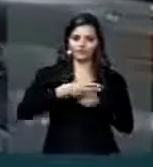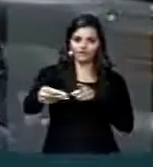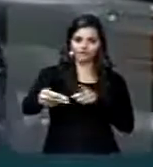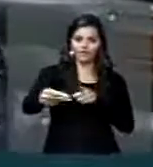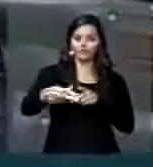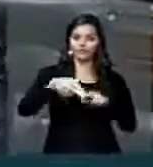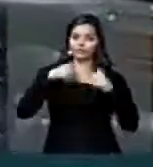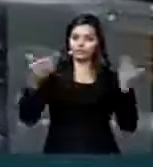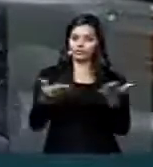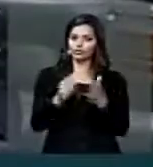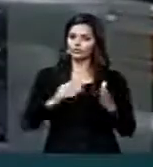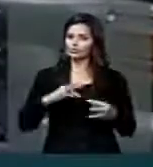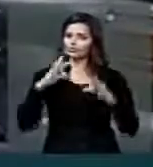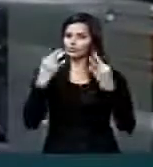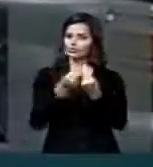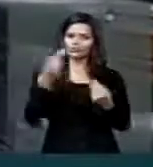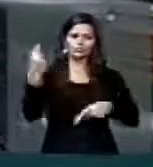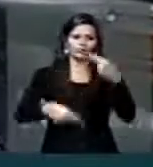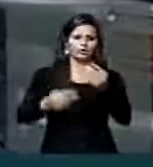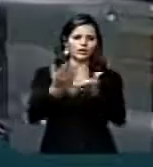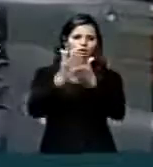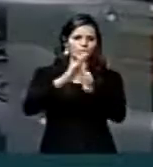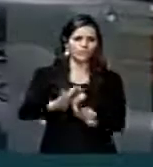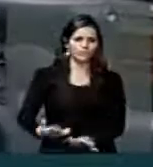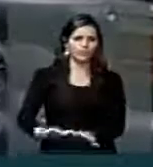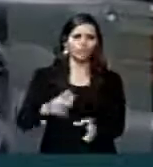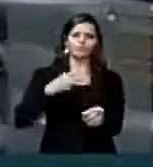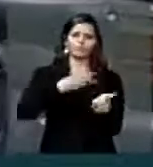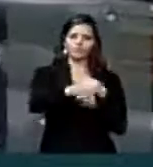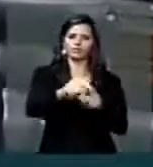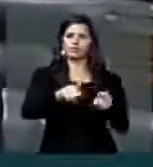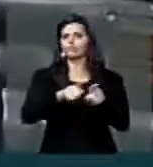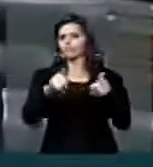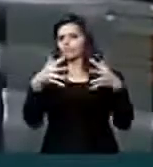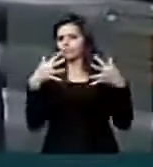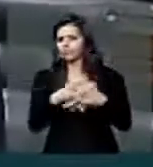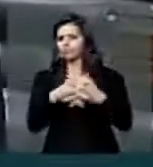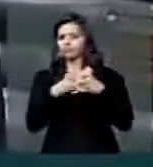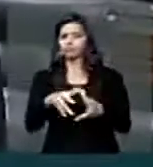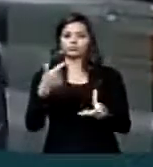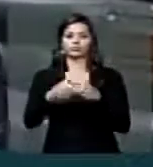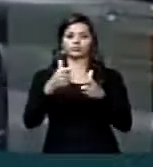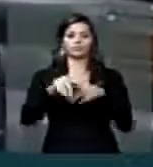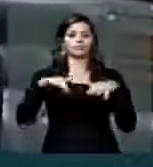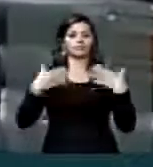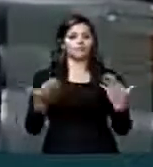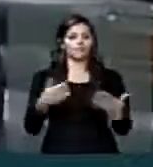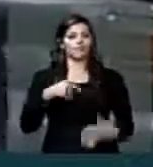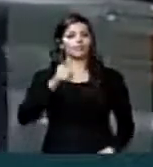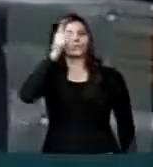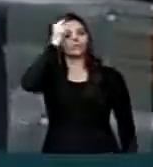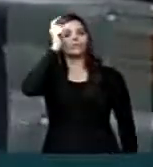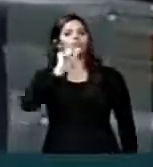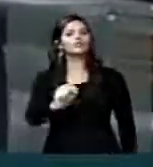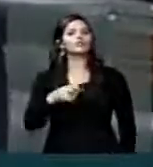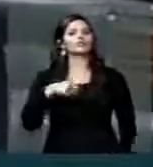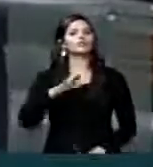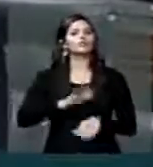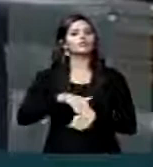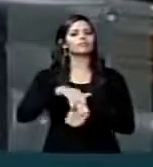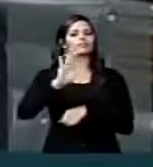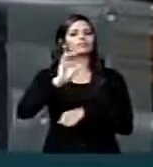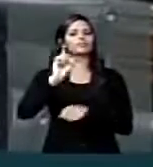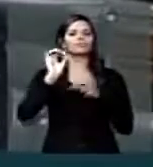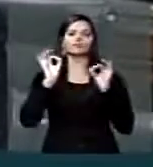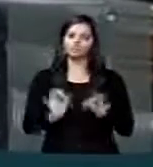portanto, todas as discussões, vencidas todas as polêmicas, finalmente chegou-se a um termo, prevaleceu o